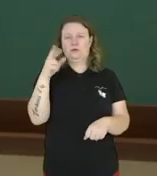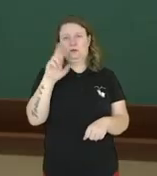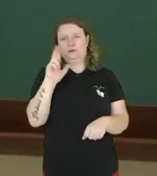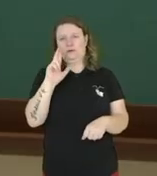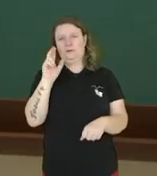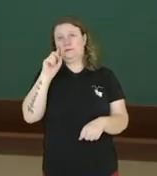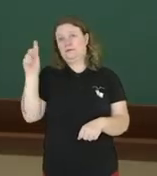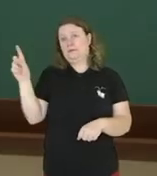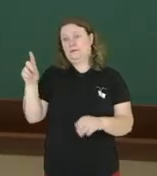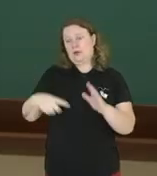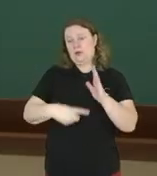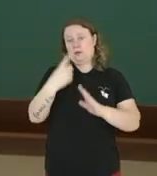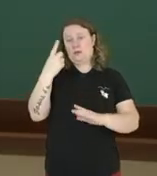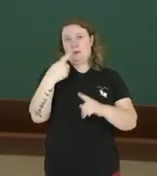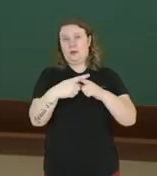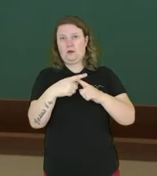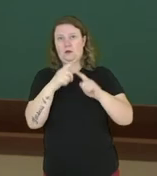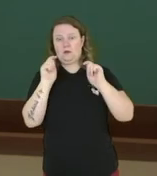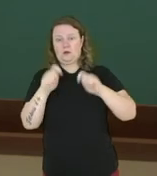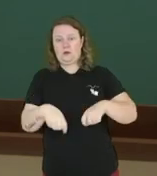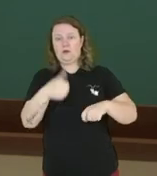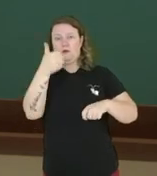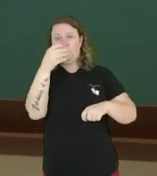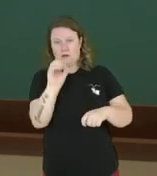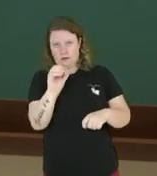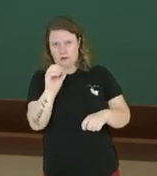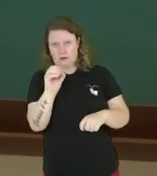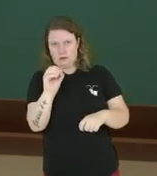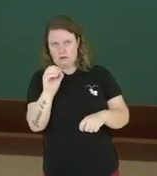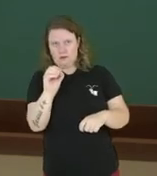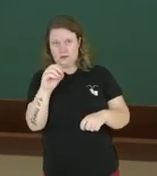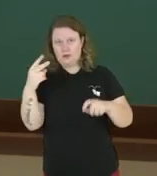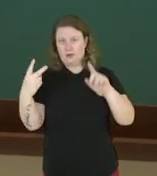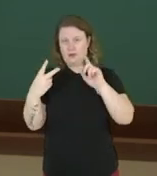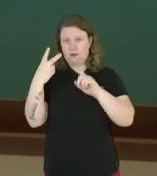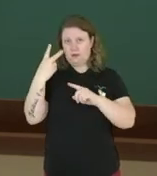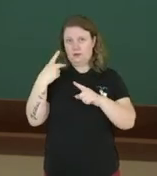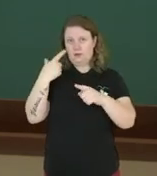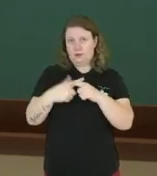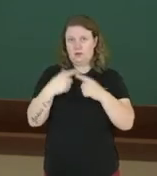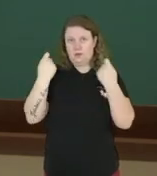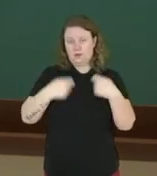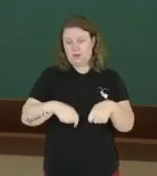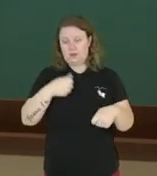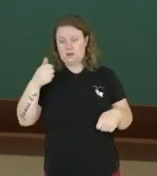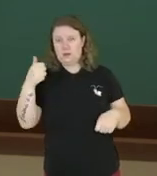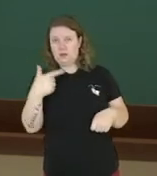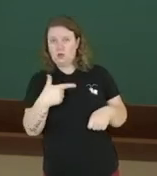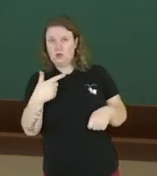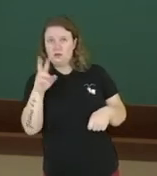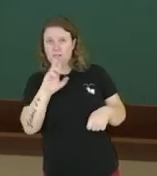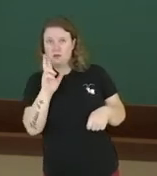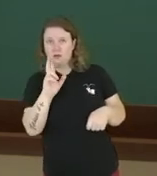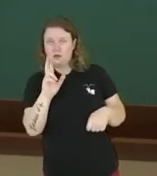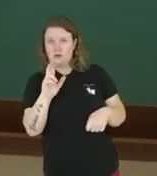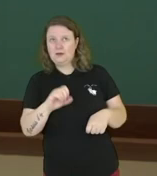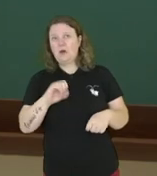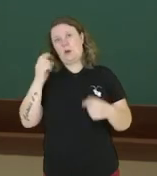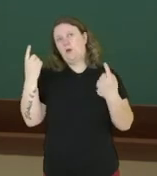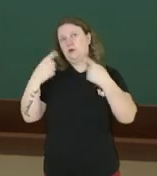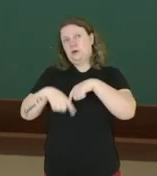olha lá, a primeira retirada, você pode tirar 10. Se tirar 10, na segunda tem que tirar uma nota de 2. Ou, se tirar